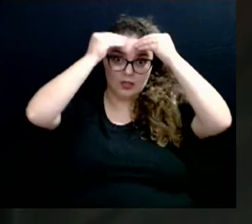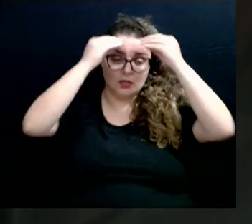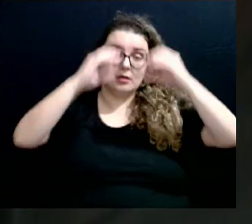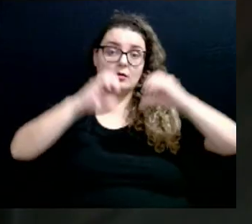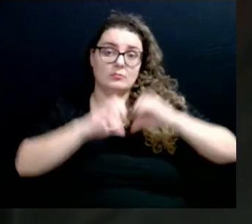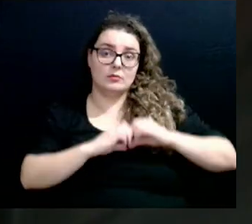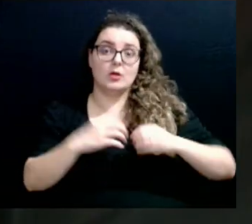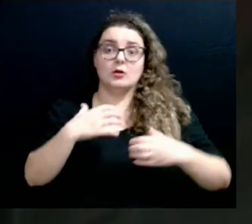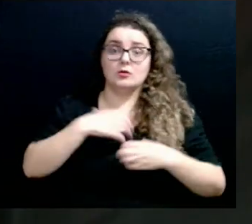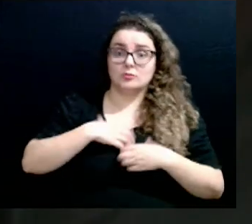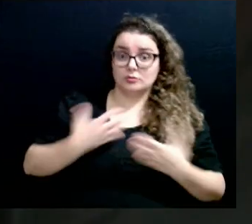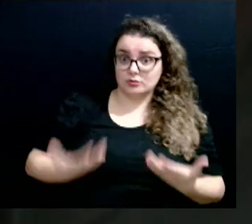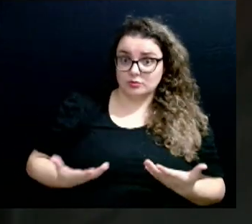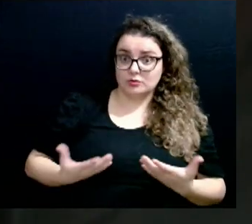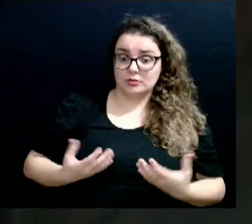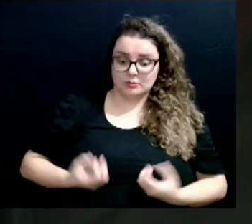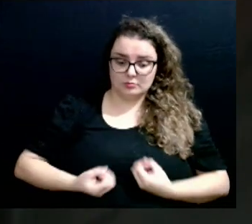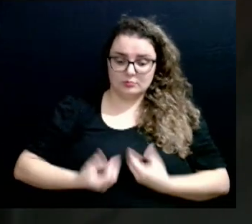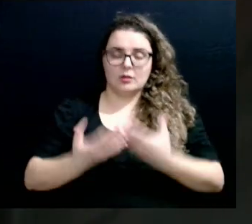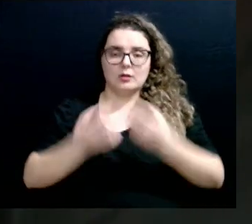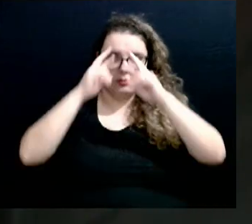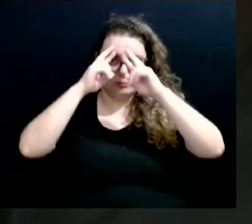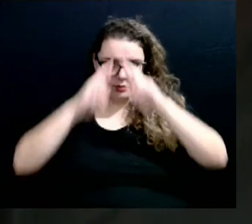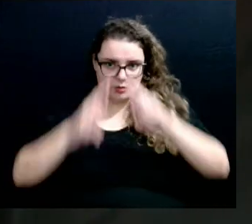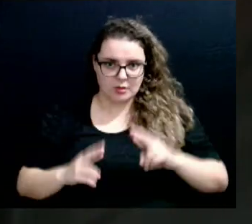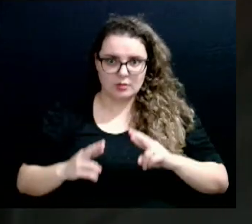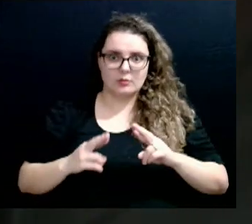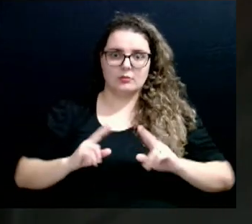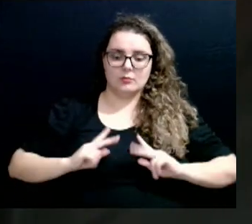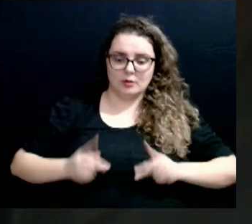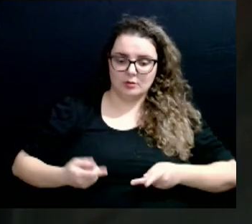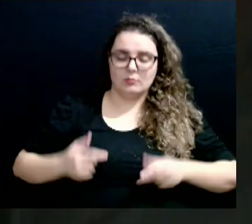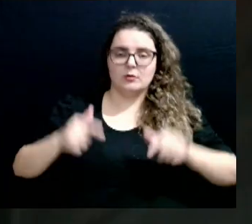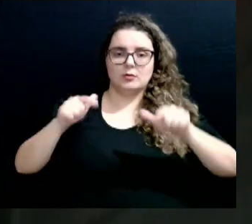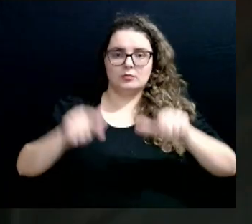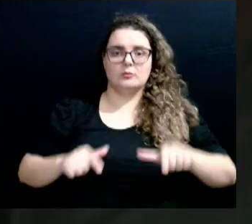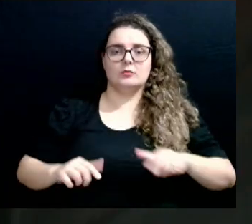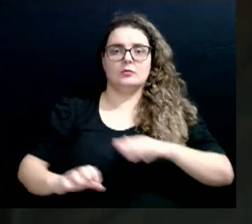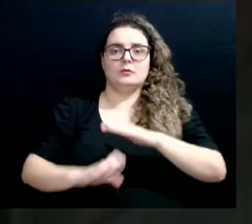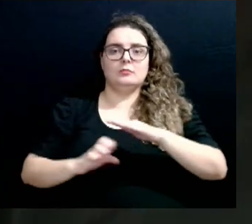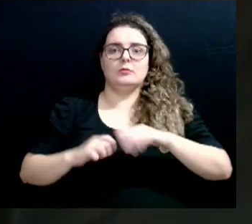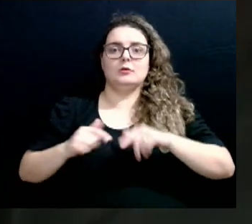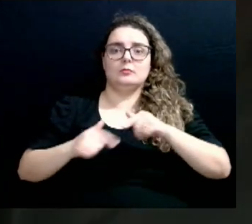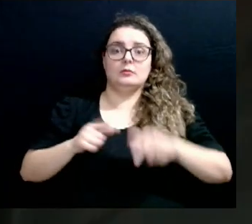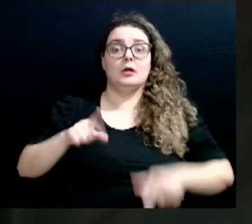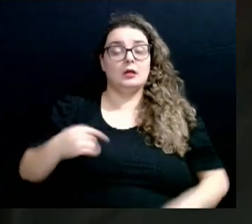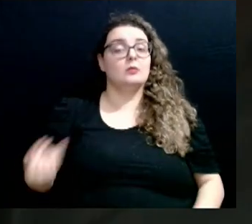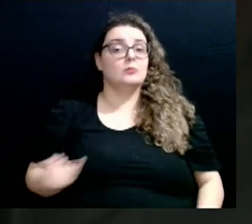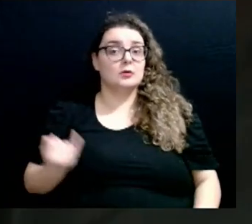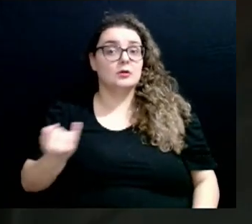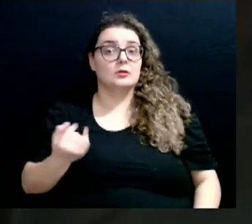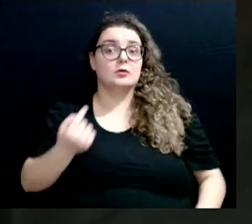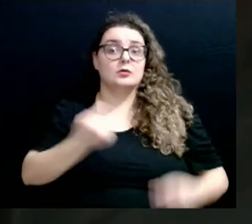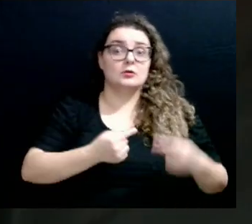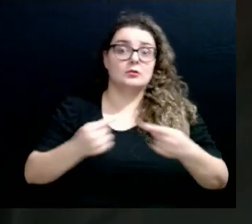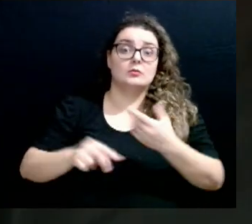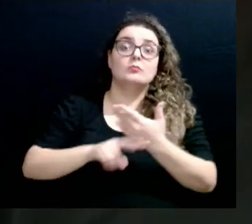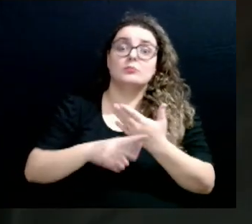que a gente expressa respeito, humanidade no ambiente corporativo é interessante. A gente vai discutir o impacto disso